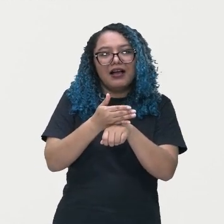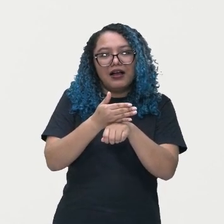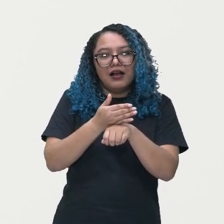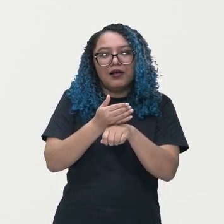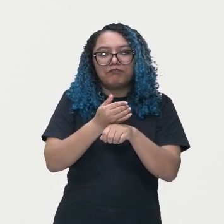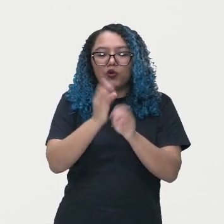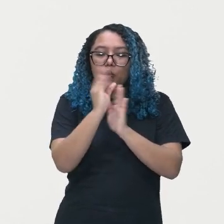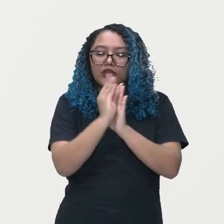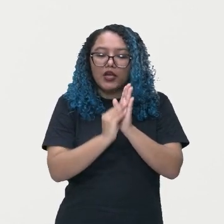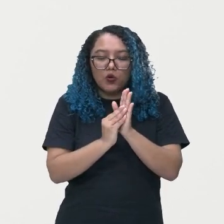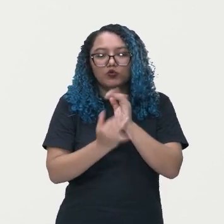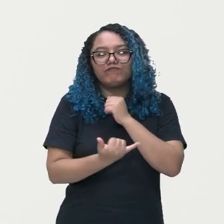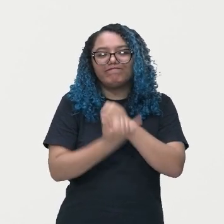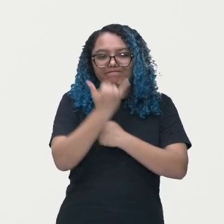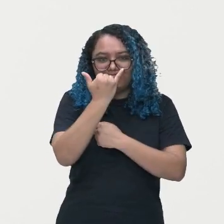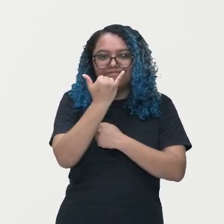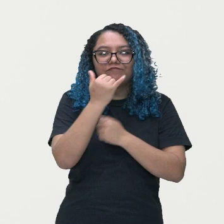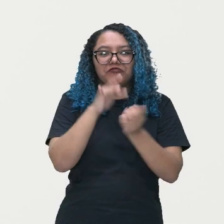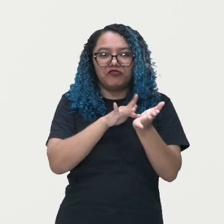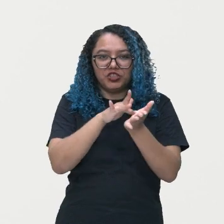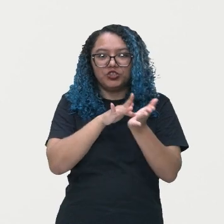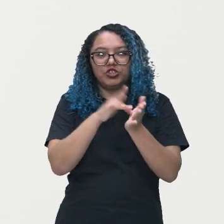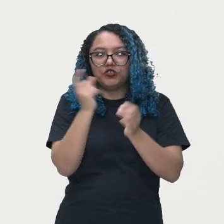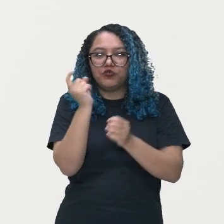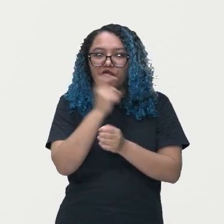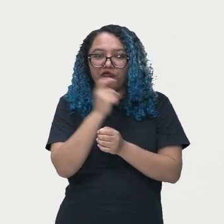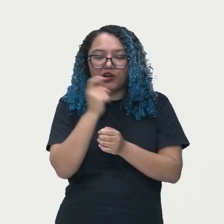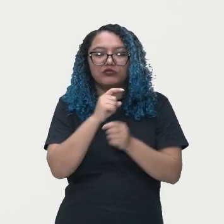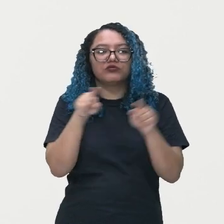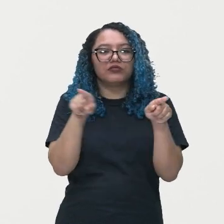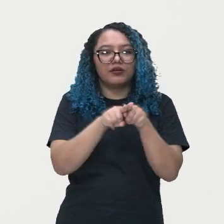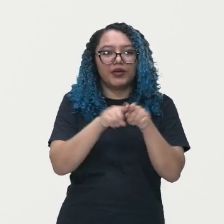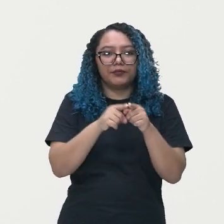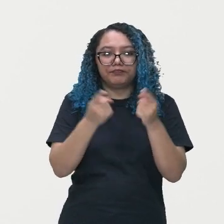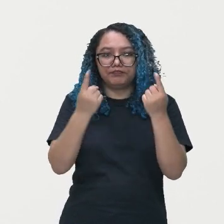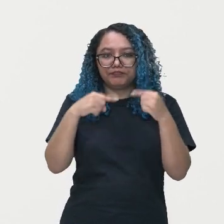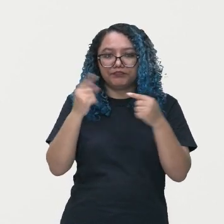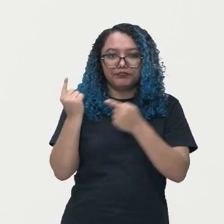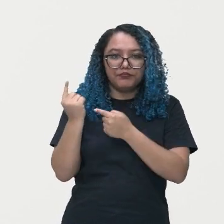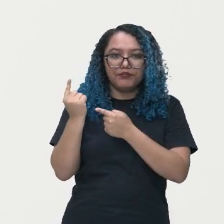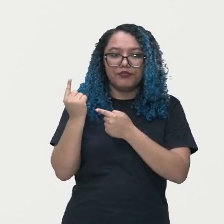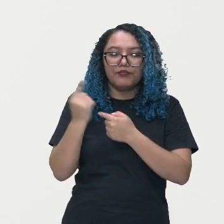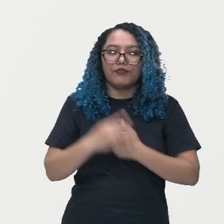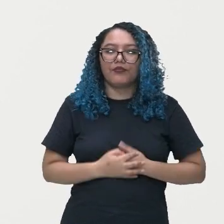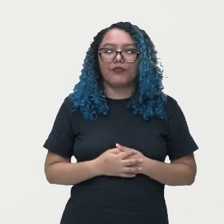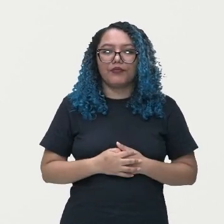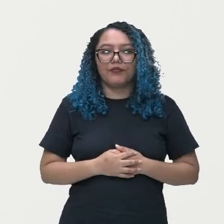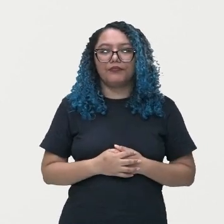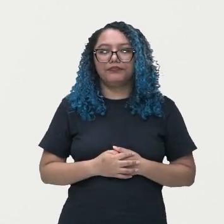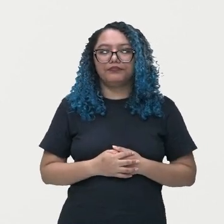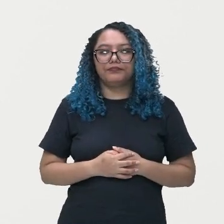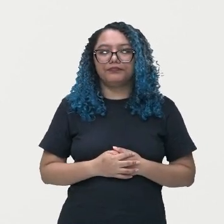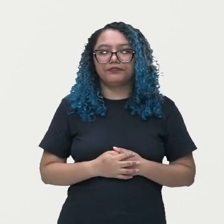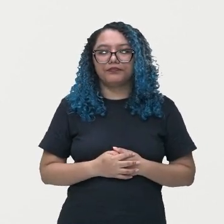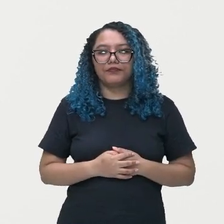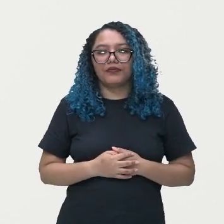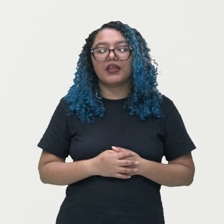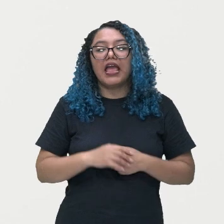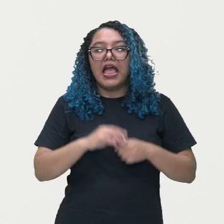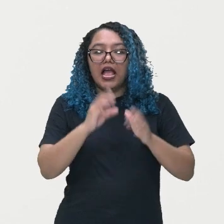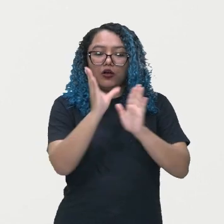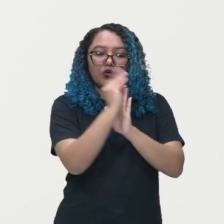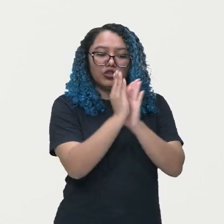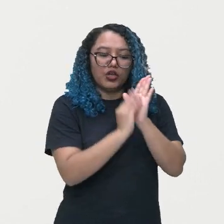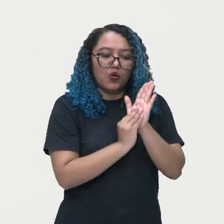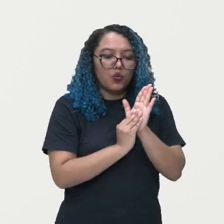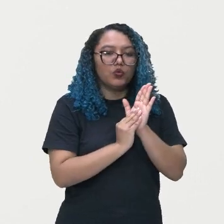algumas frases aqui. False content. Além de conteúdo falso, temos